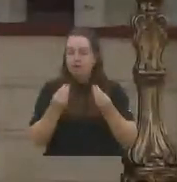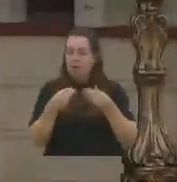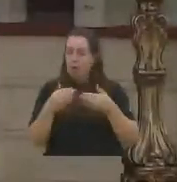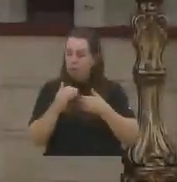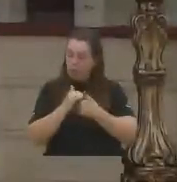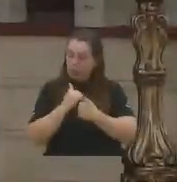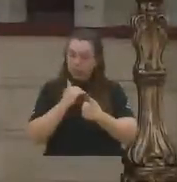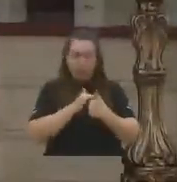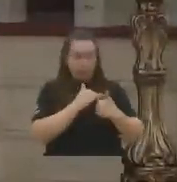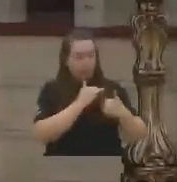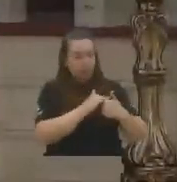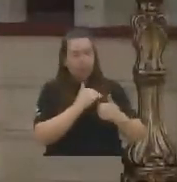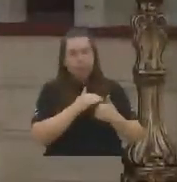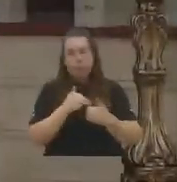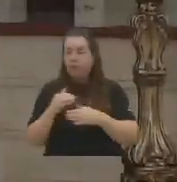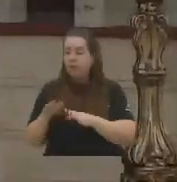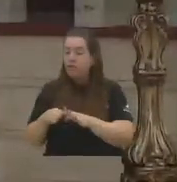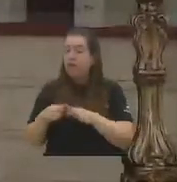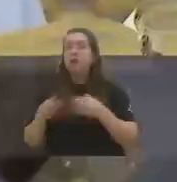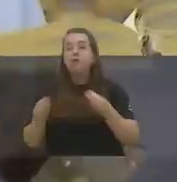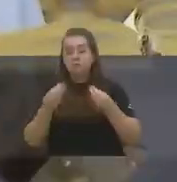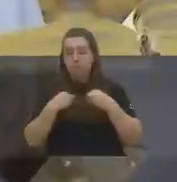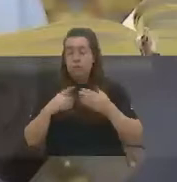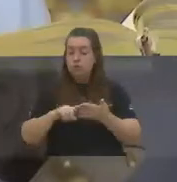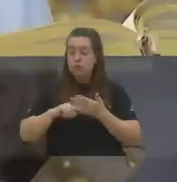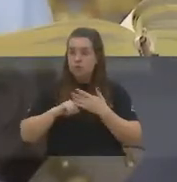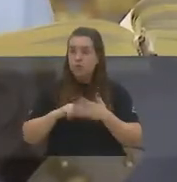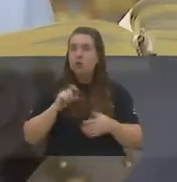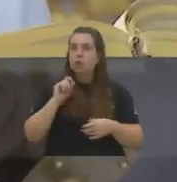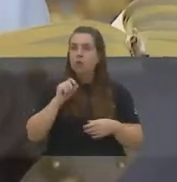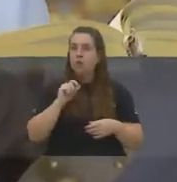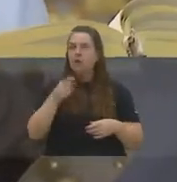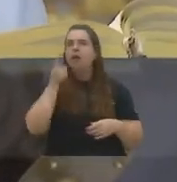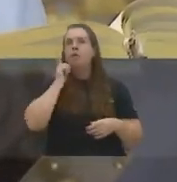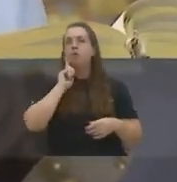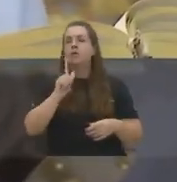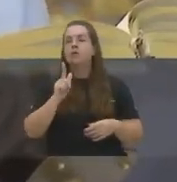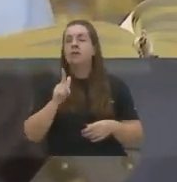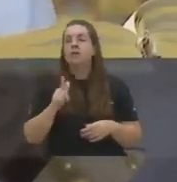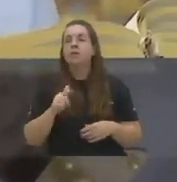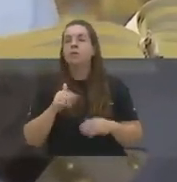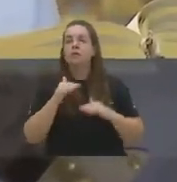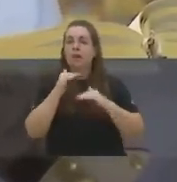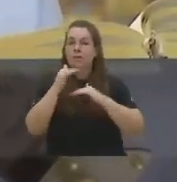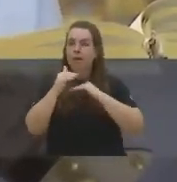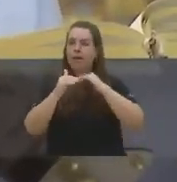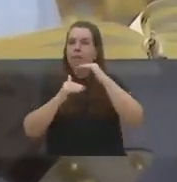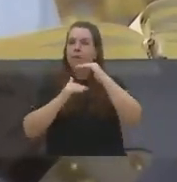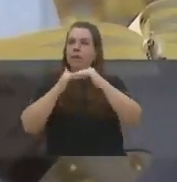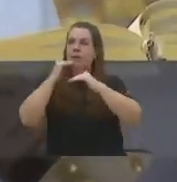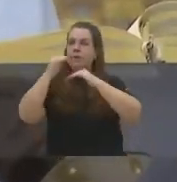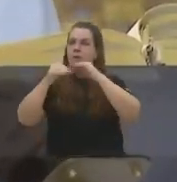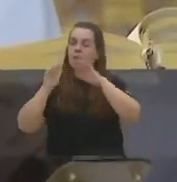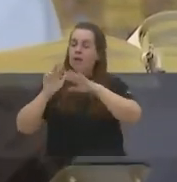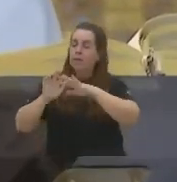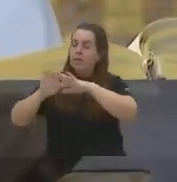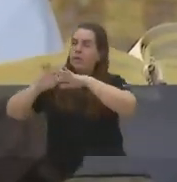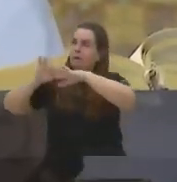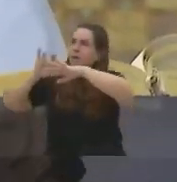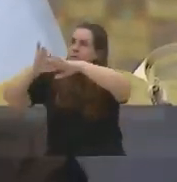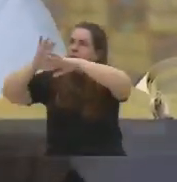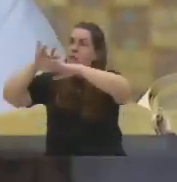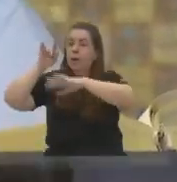orientações, vai nos dando passos para podermos, degrau por degrau, galgar